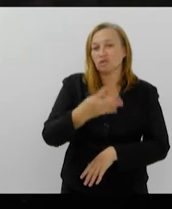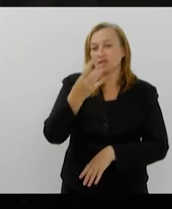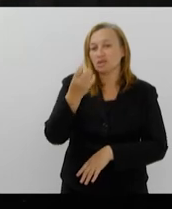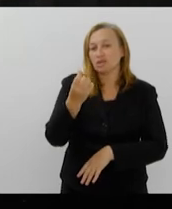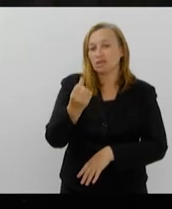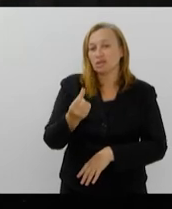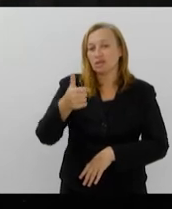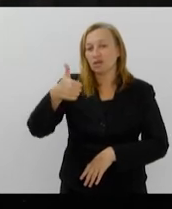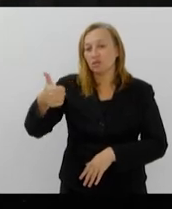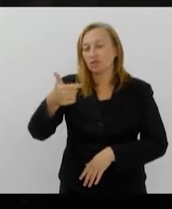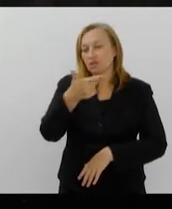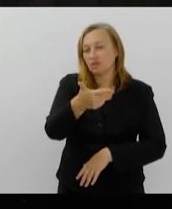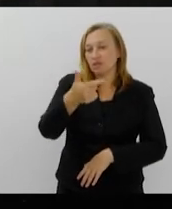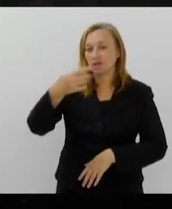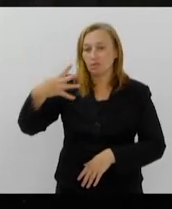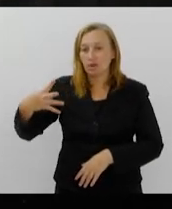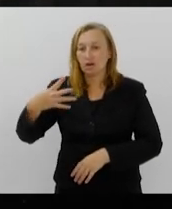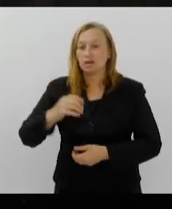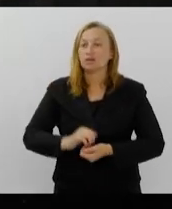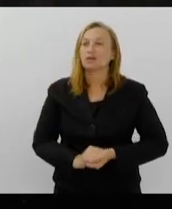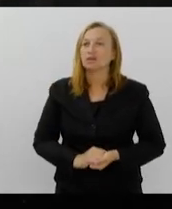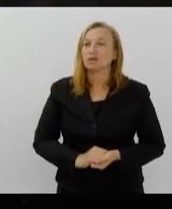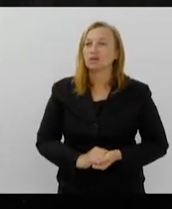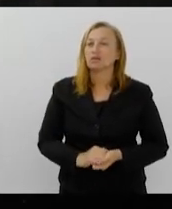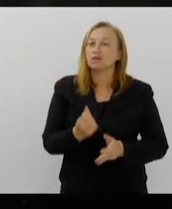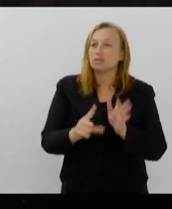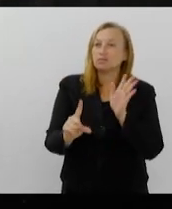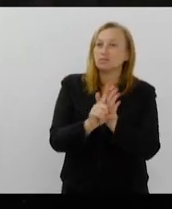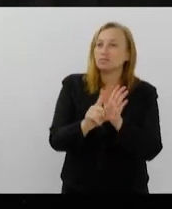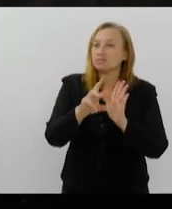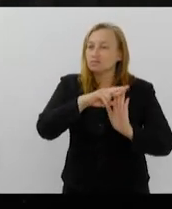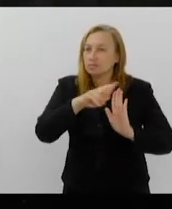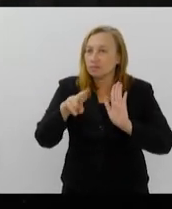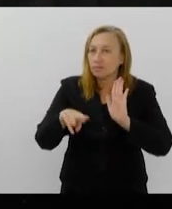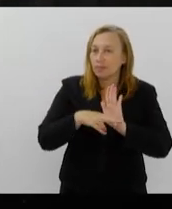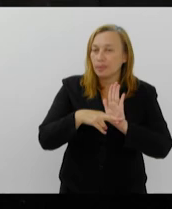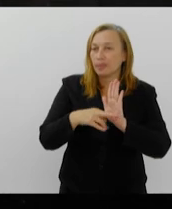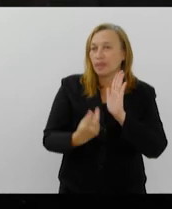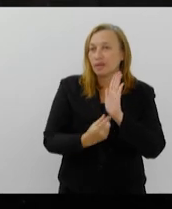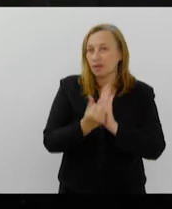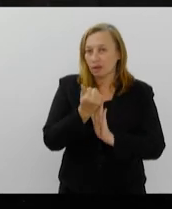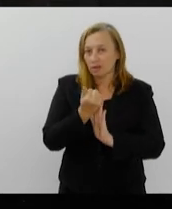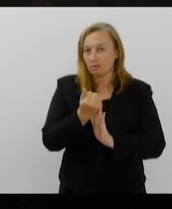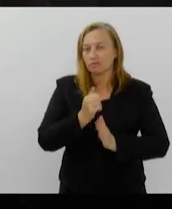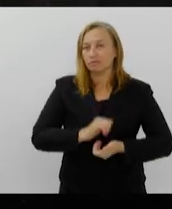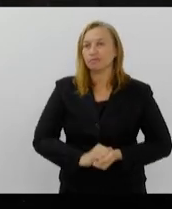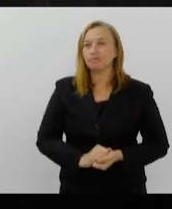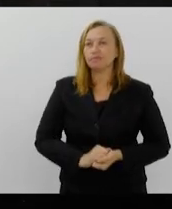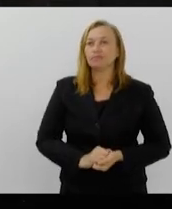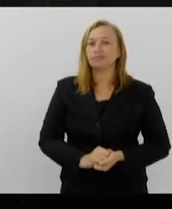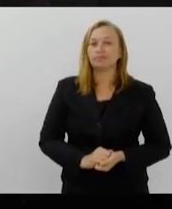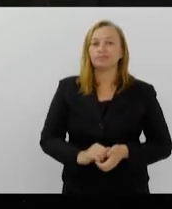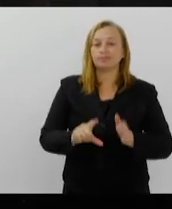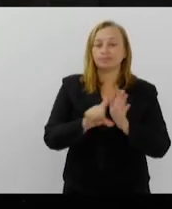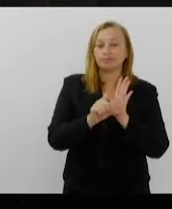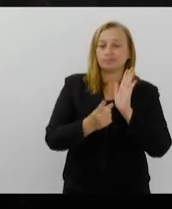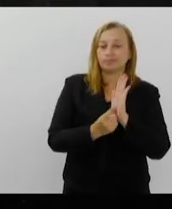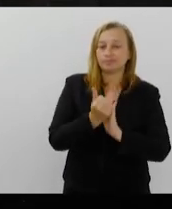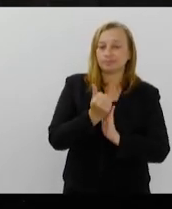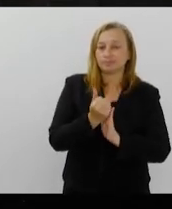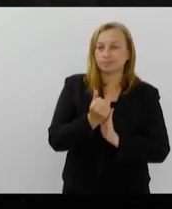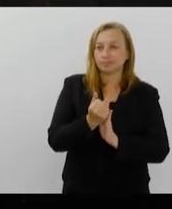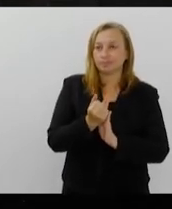24, que dispõe sobre as leis de diretrizes orçamentárias, a LDO.